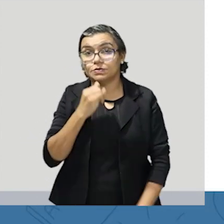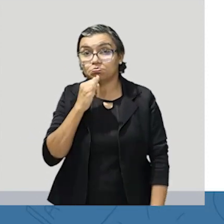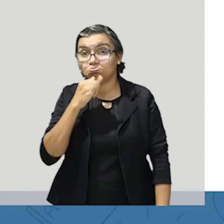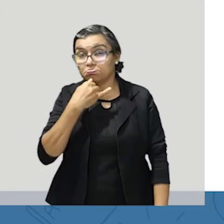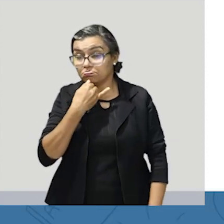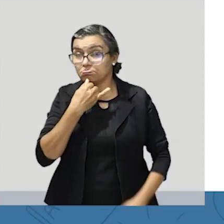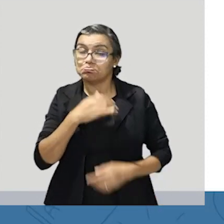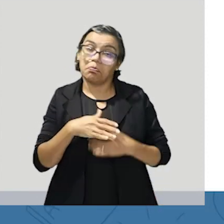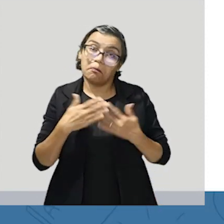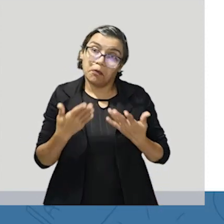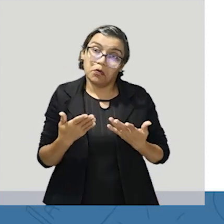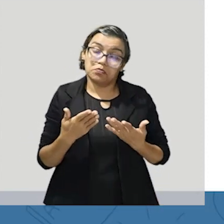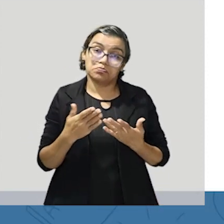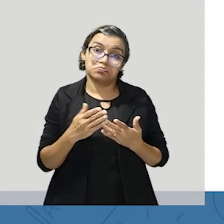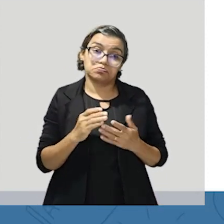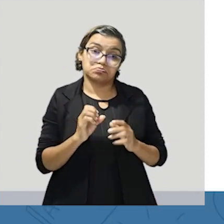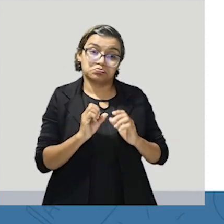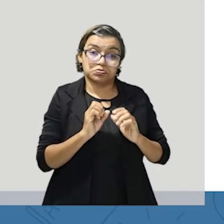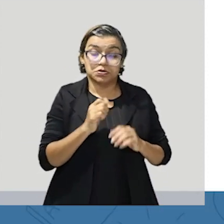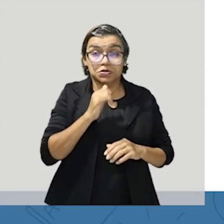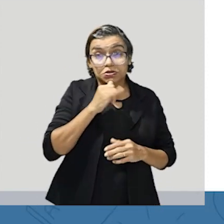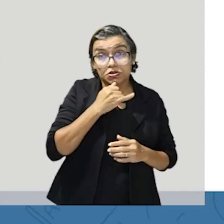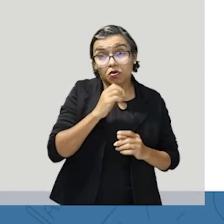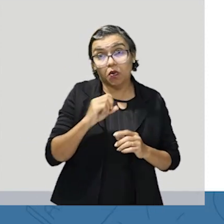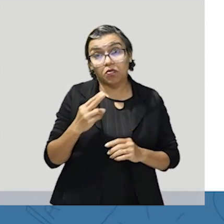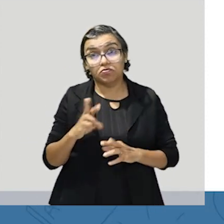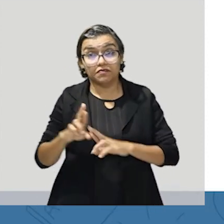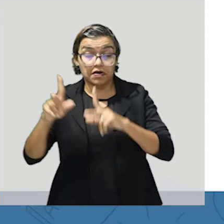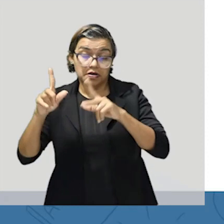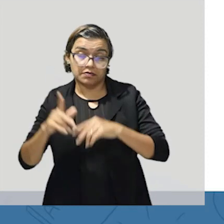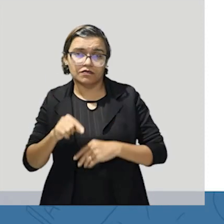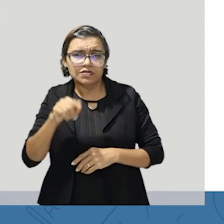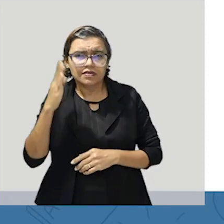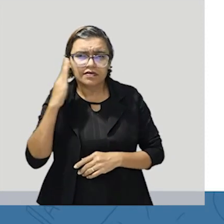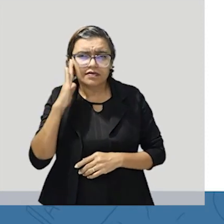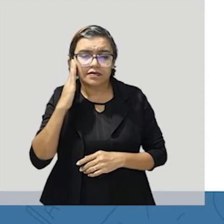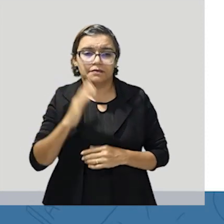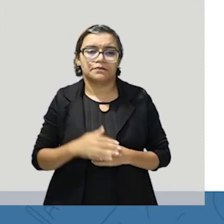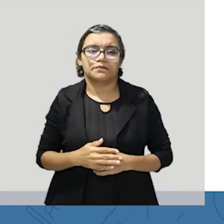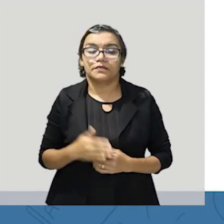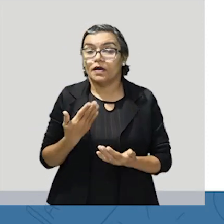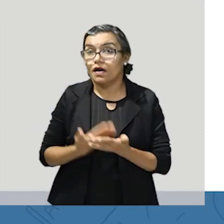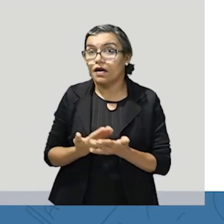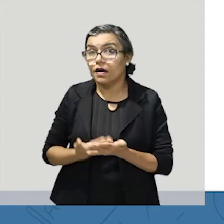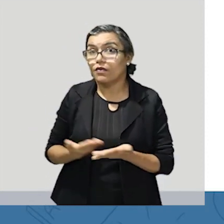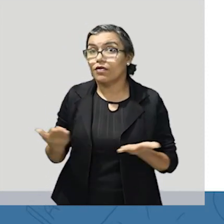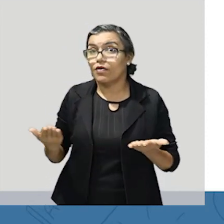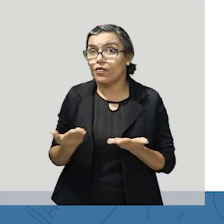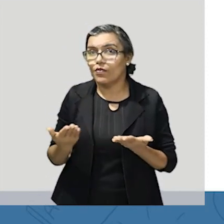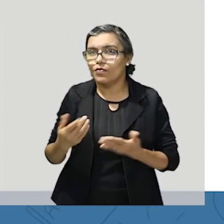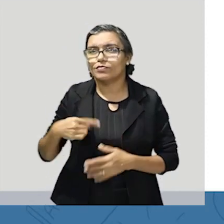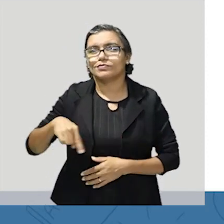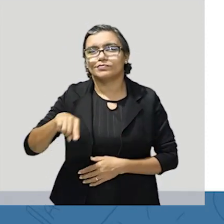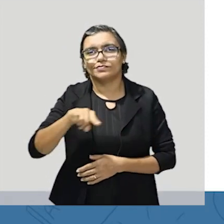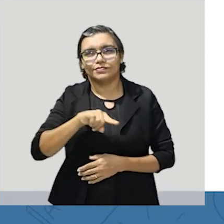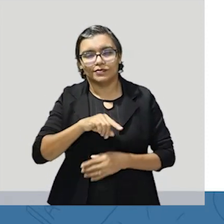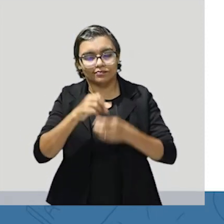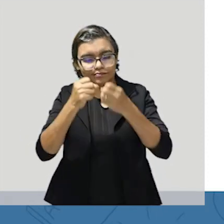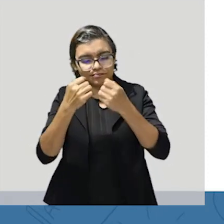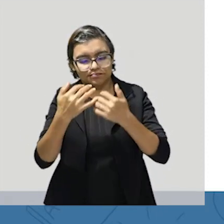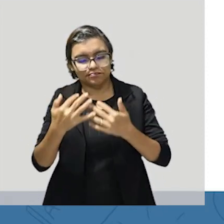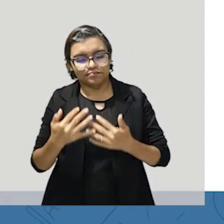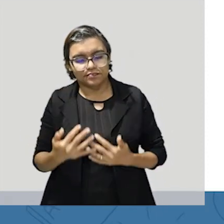fico triste Pode ser que eu não fico triste Deu para entender na aula de hoje a gente trouxe para vocês